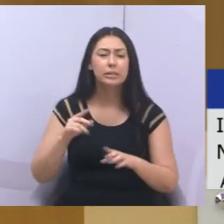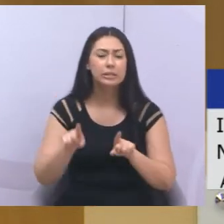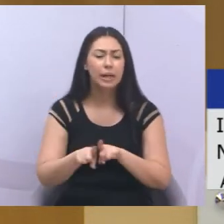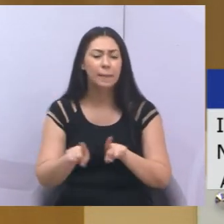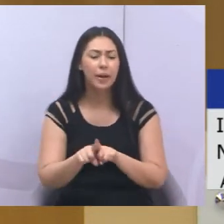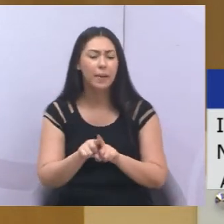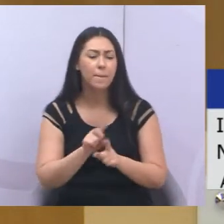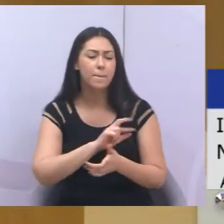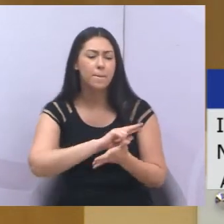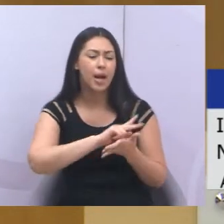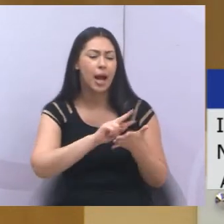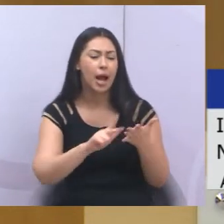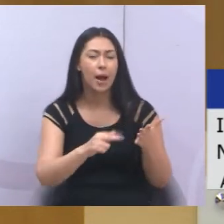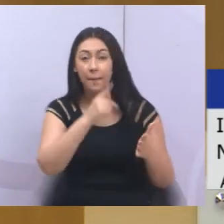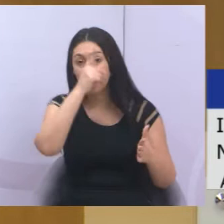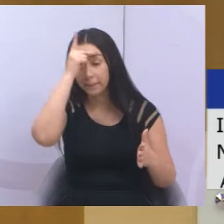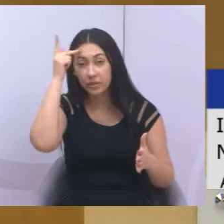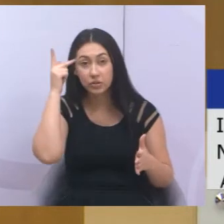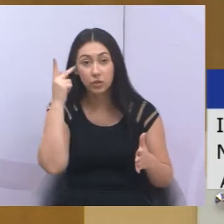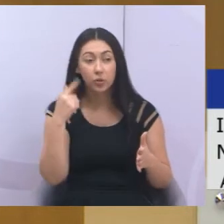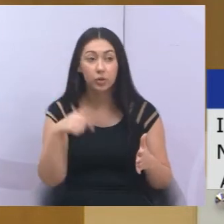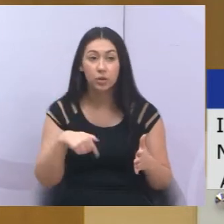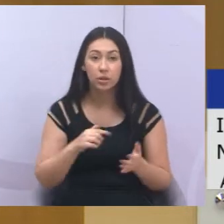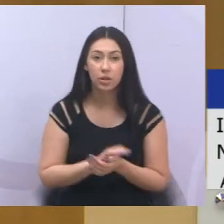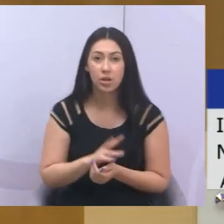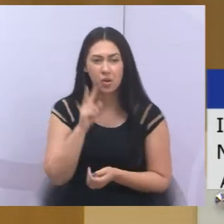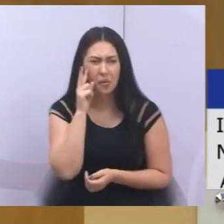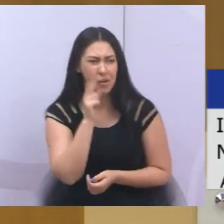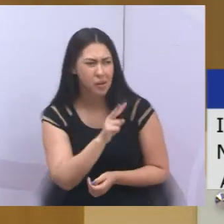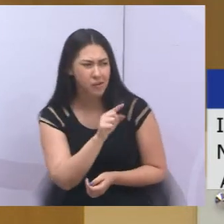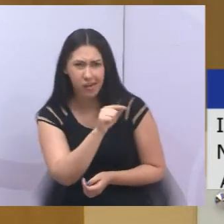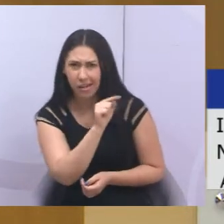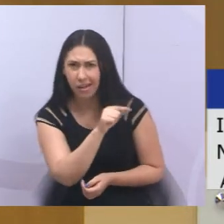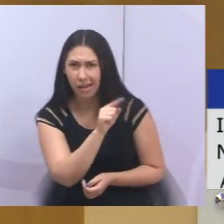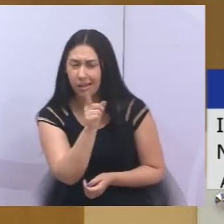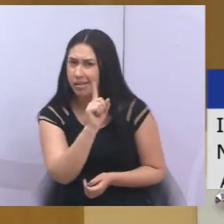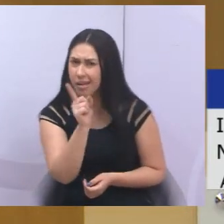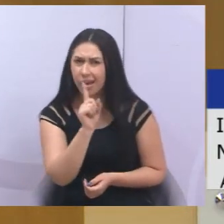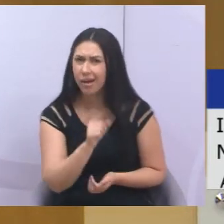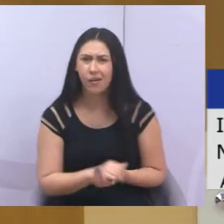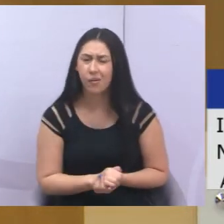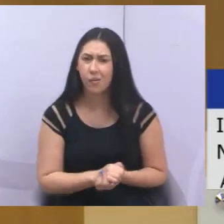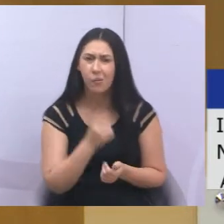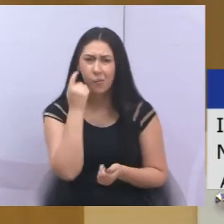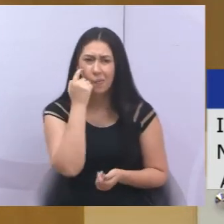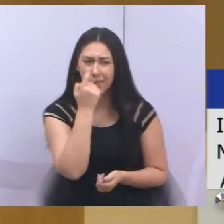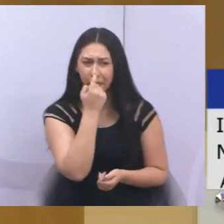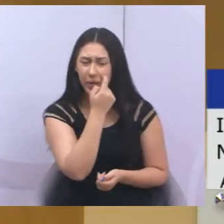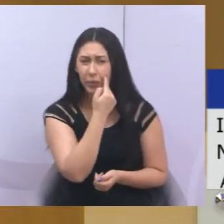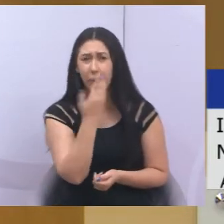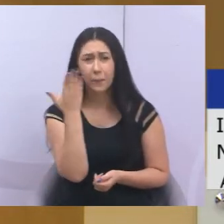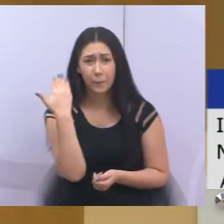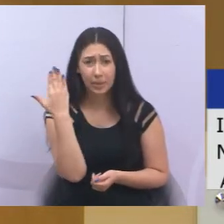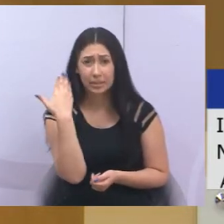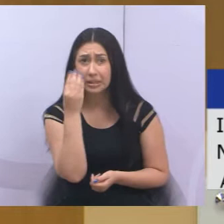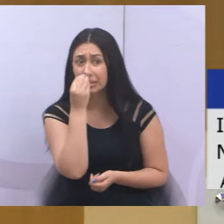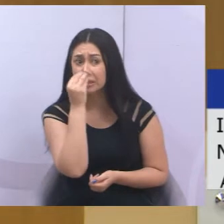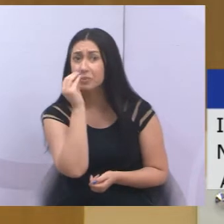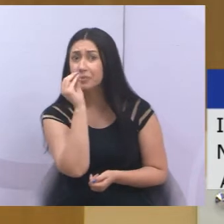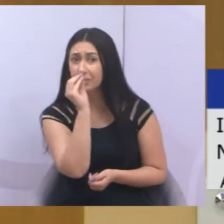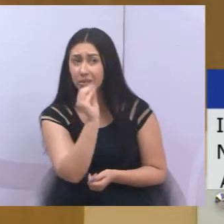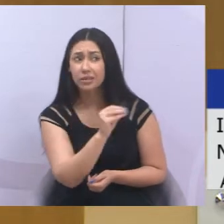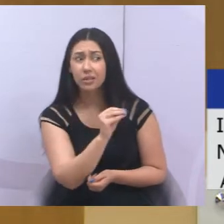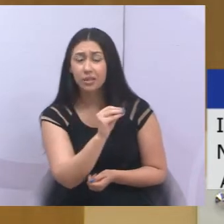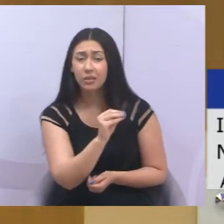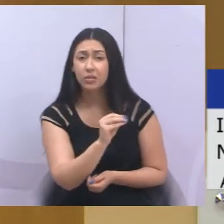passaram nessa cidade. Não tinha olhar para aquele bairro. Não tinha olhar para aquele bairro. Aquele bairro,